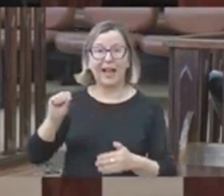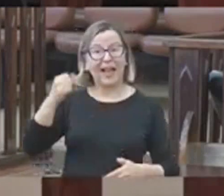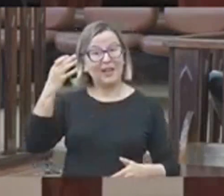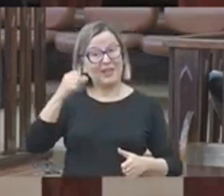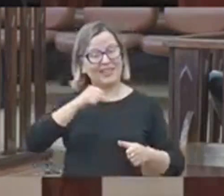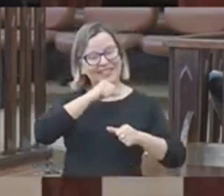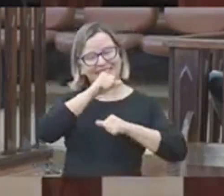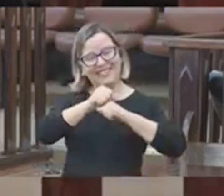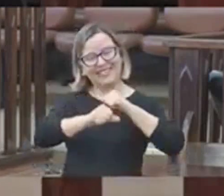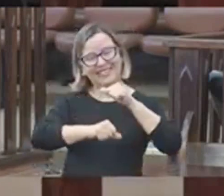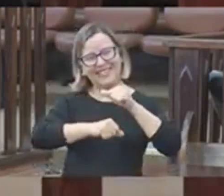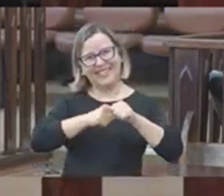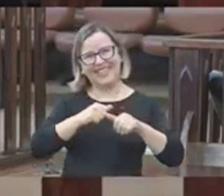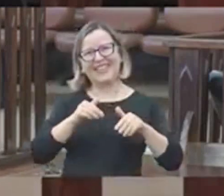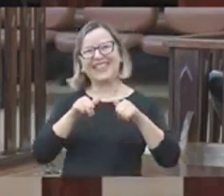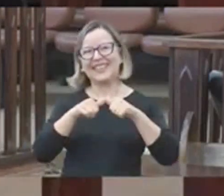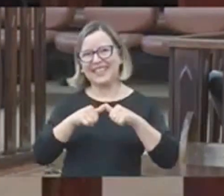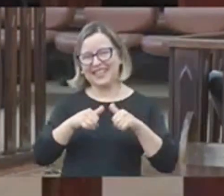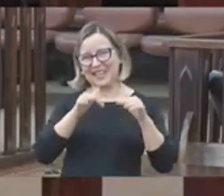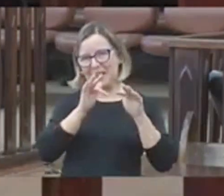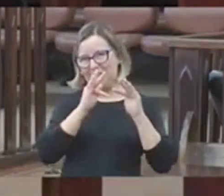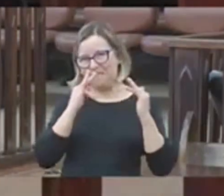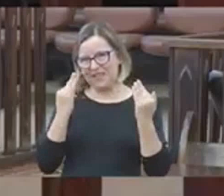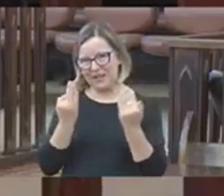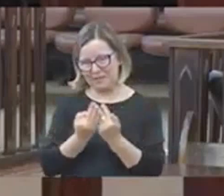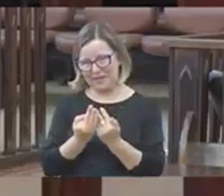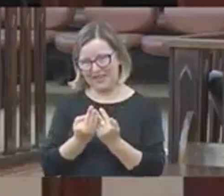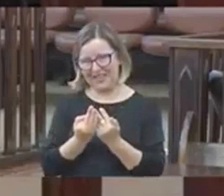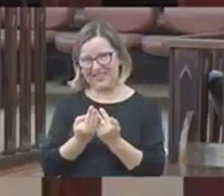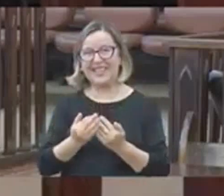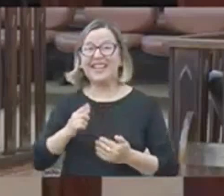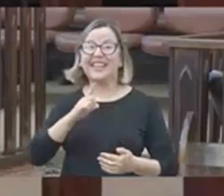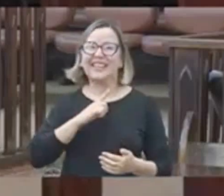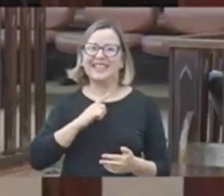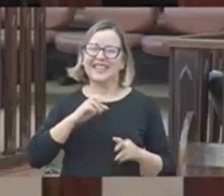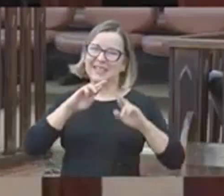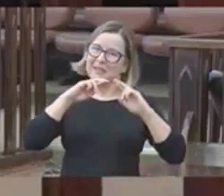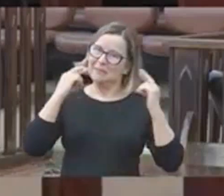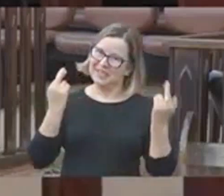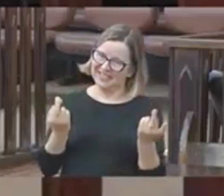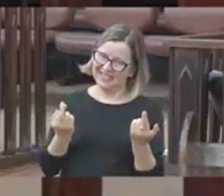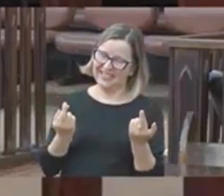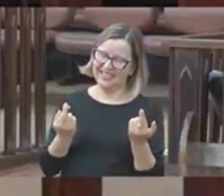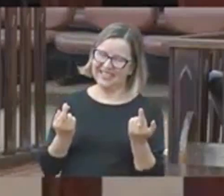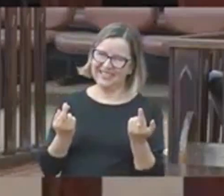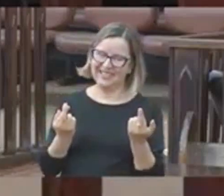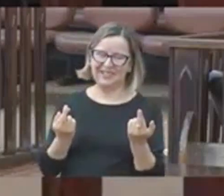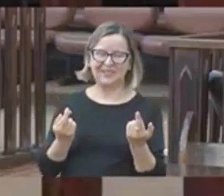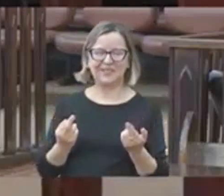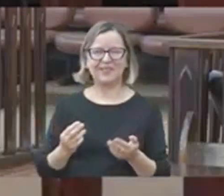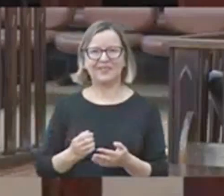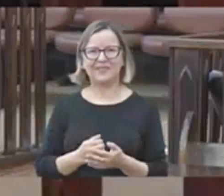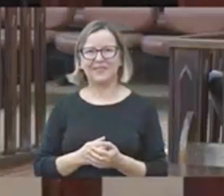desse lar. Há esperança, há solução para esta família.